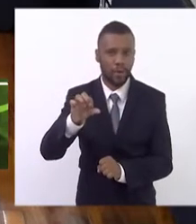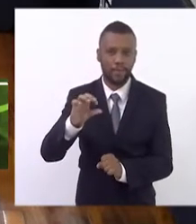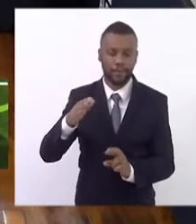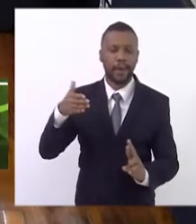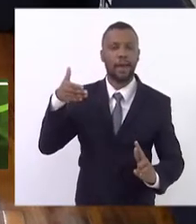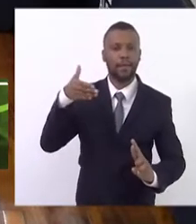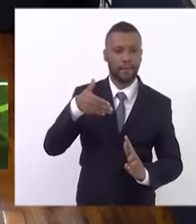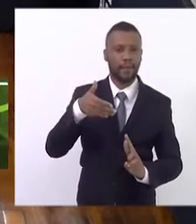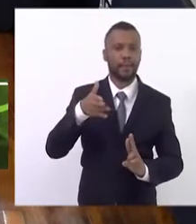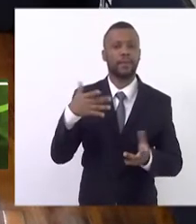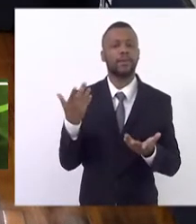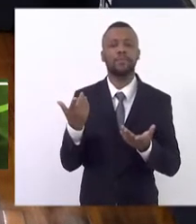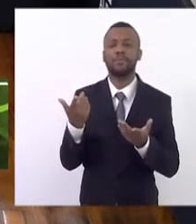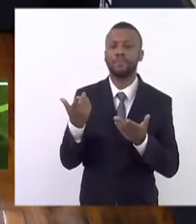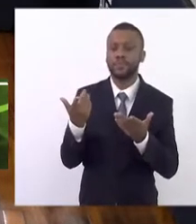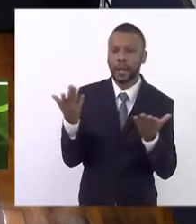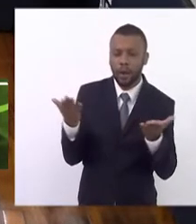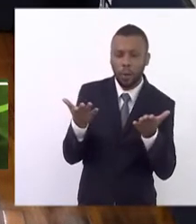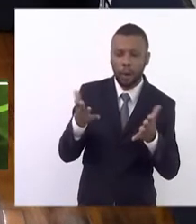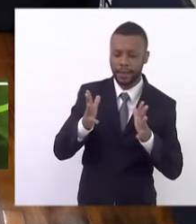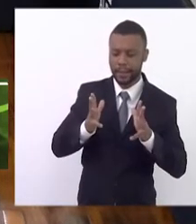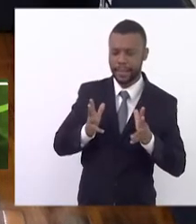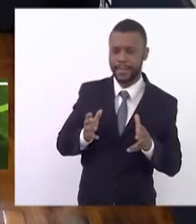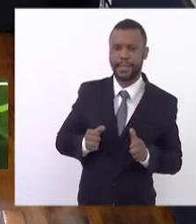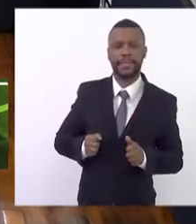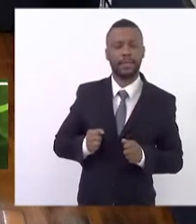Nesse sistema de saneamento Itaboraí,